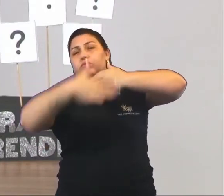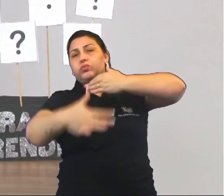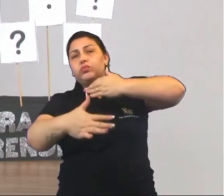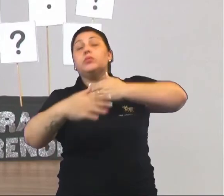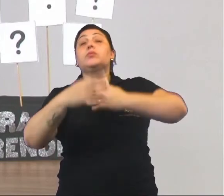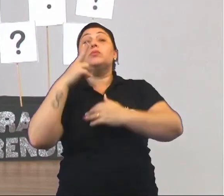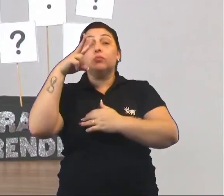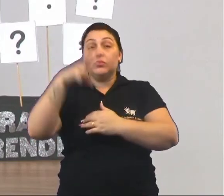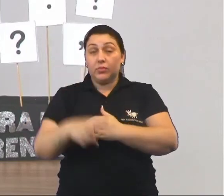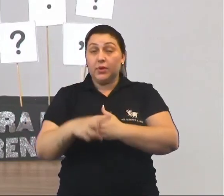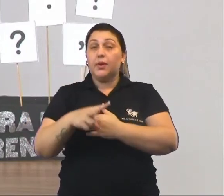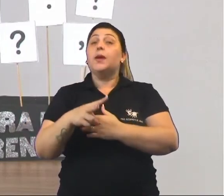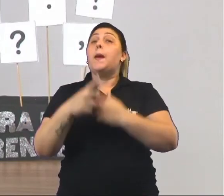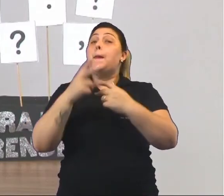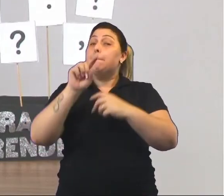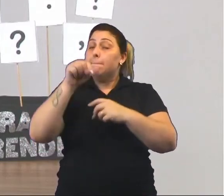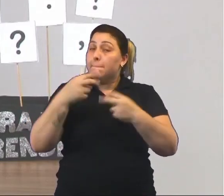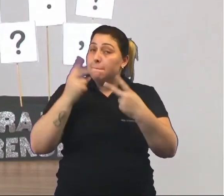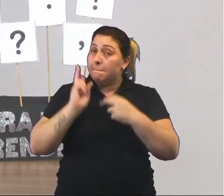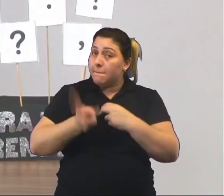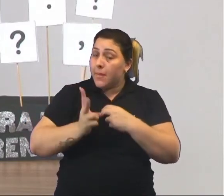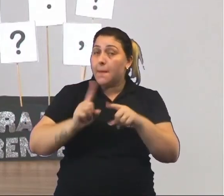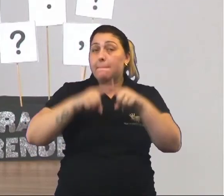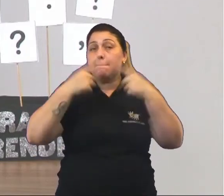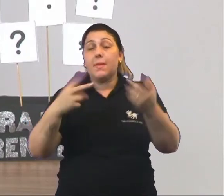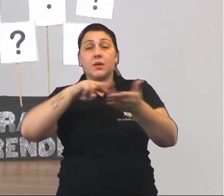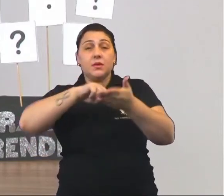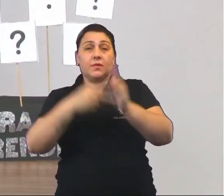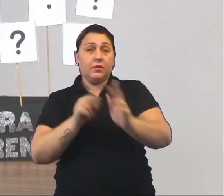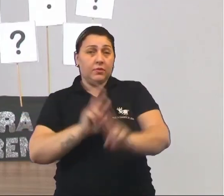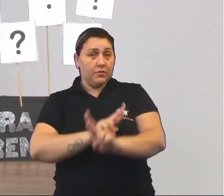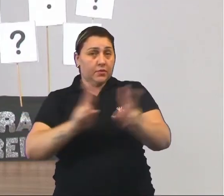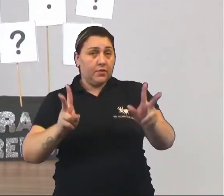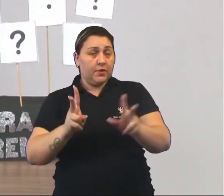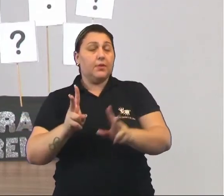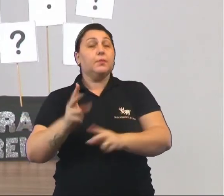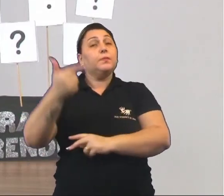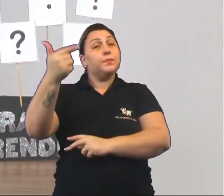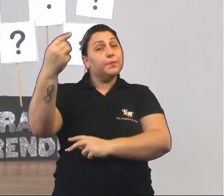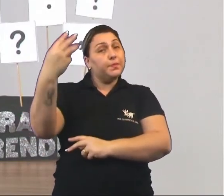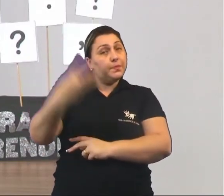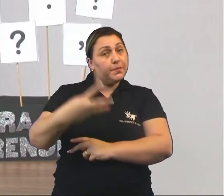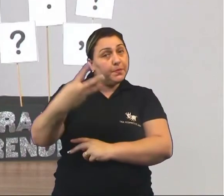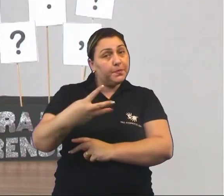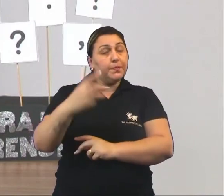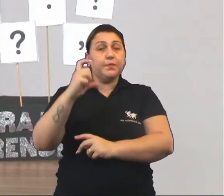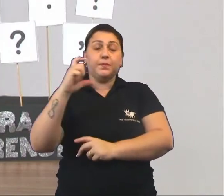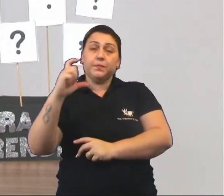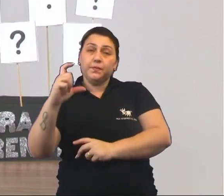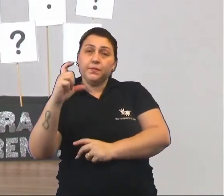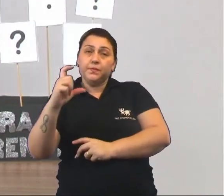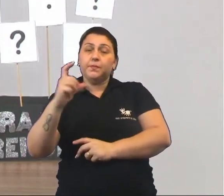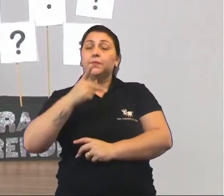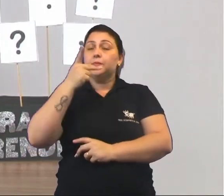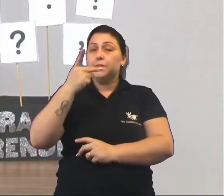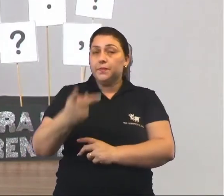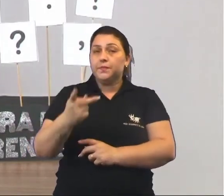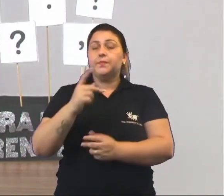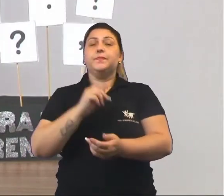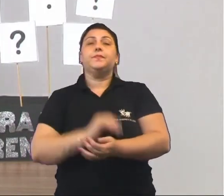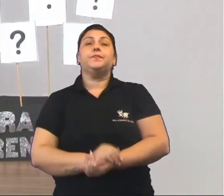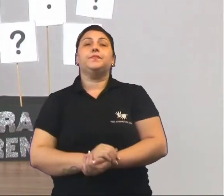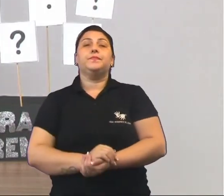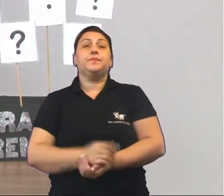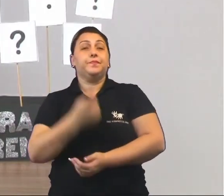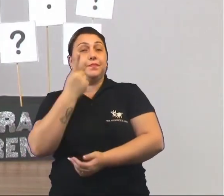Então, a mesma pontuação, mas sentidos no texto diferentes. Vamos então para a nossa última fala, o nosso último